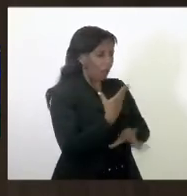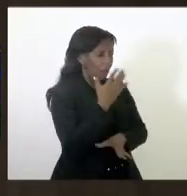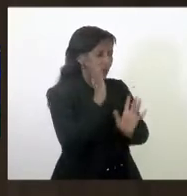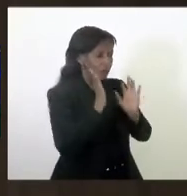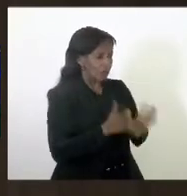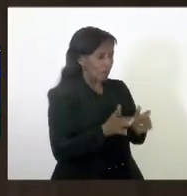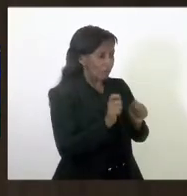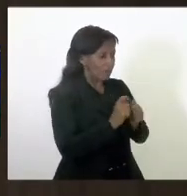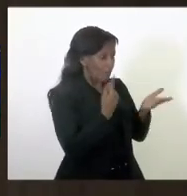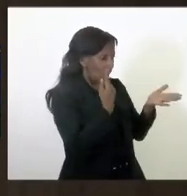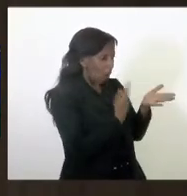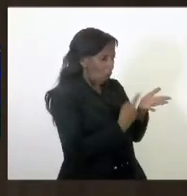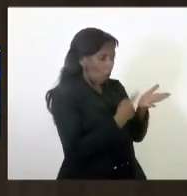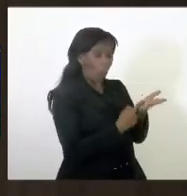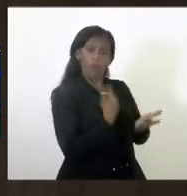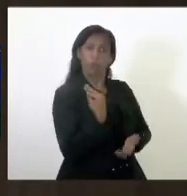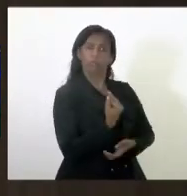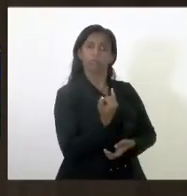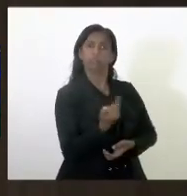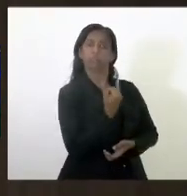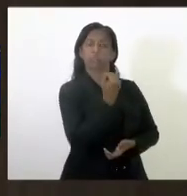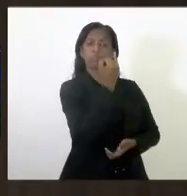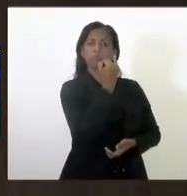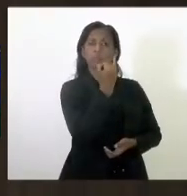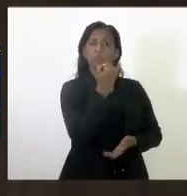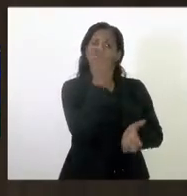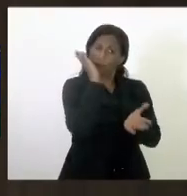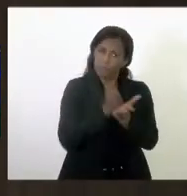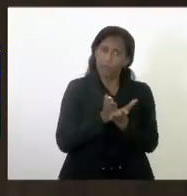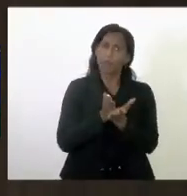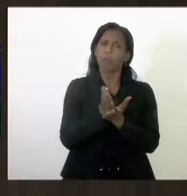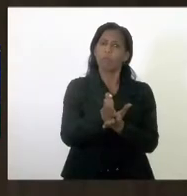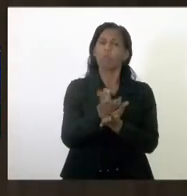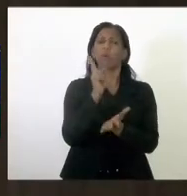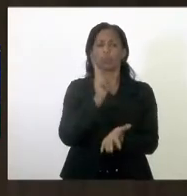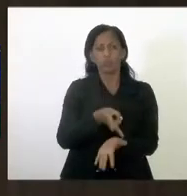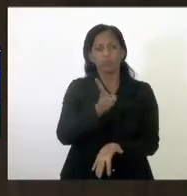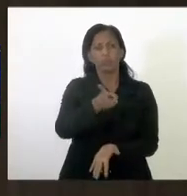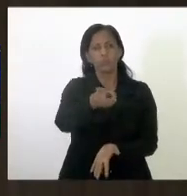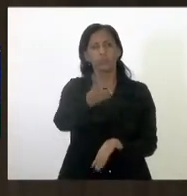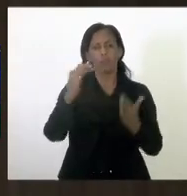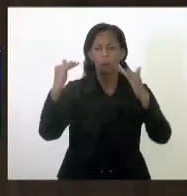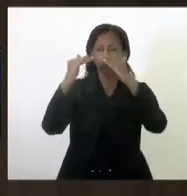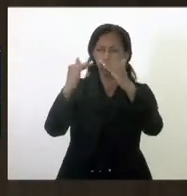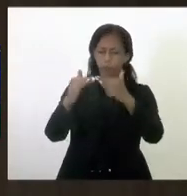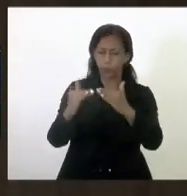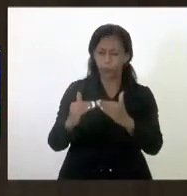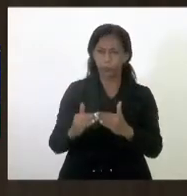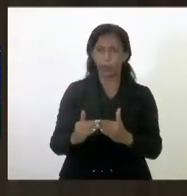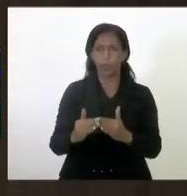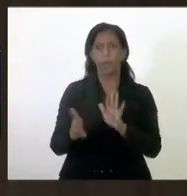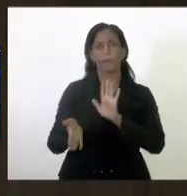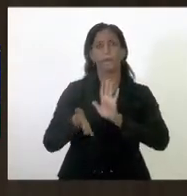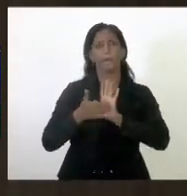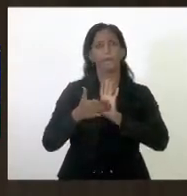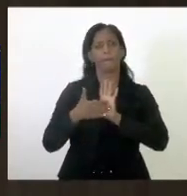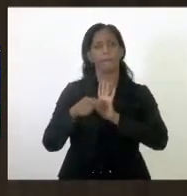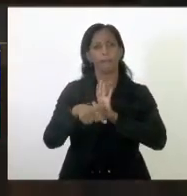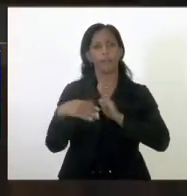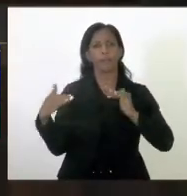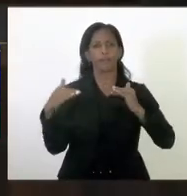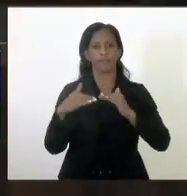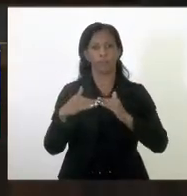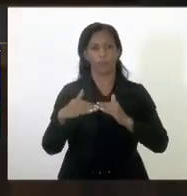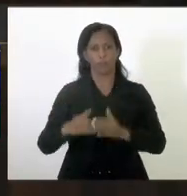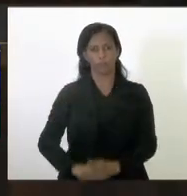que eu acredito ser muito valioso, vamos seguir na mesma linha, com coerência nesse sentido. O parecer é favorável. Eu